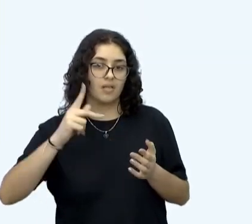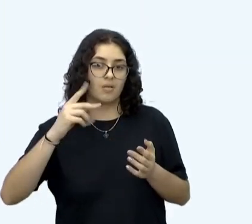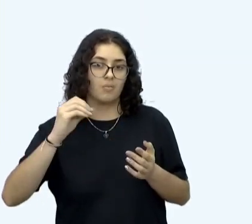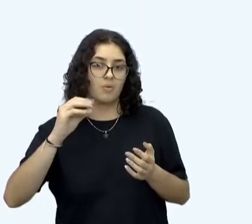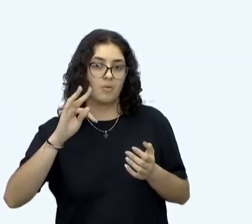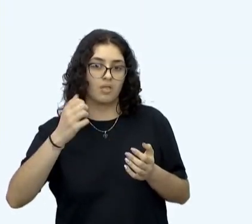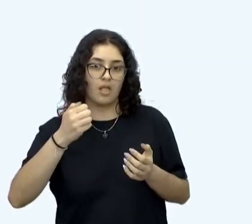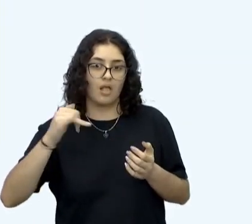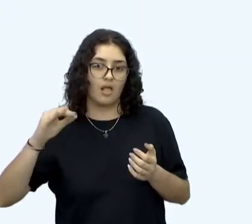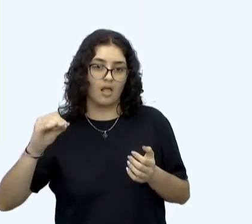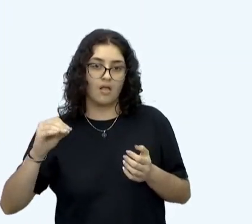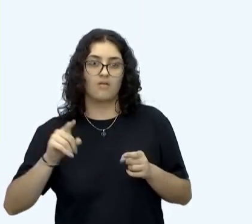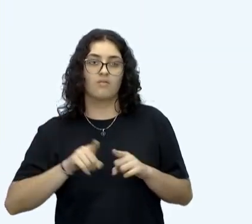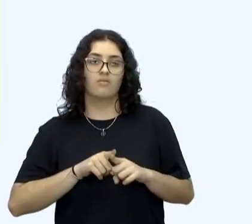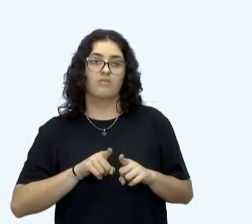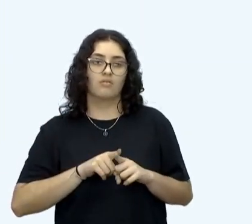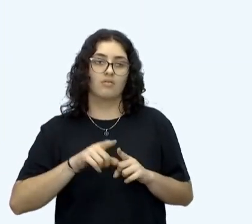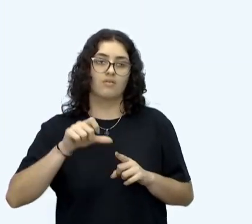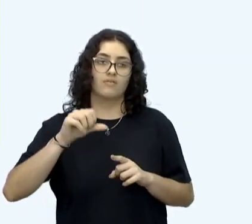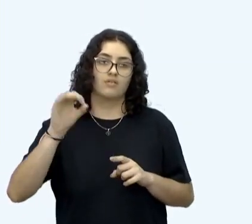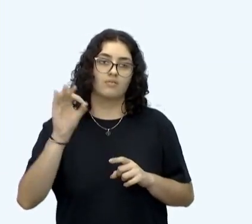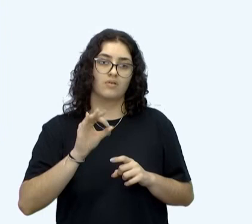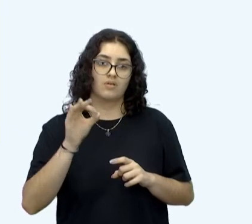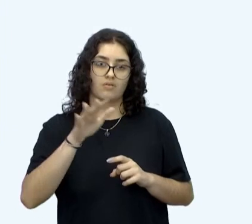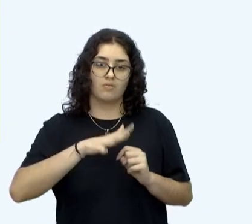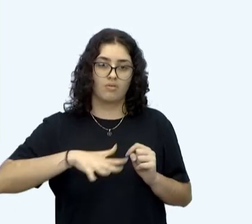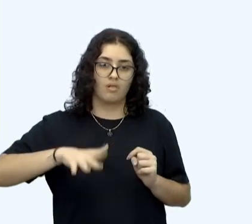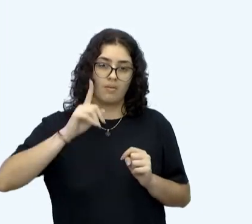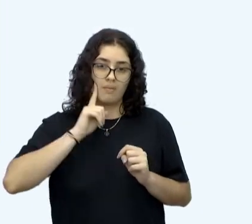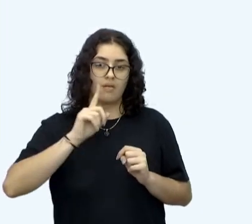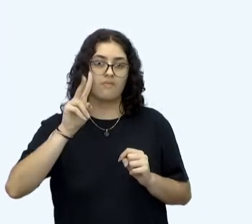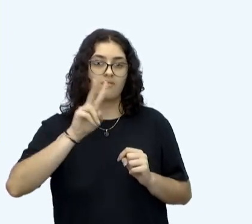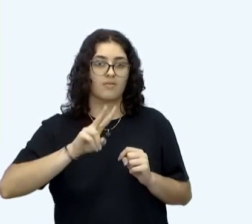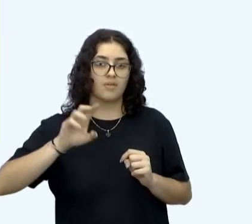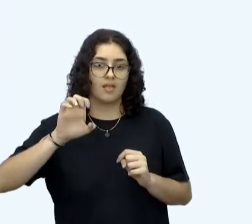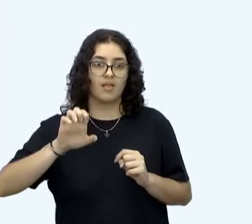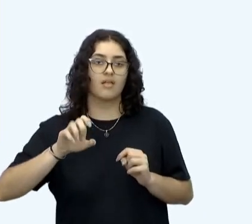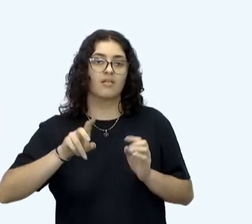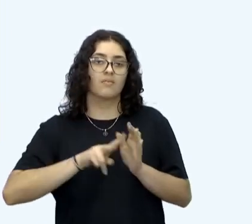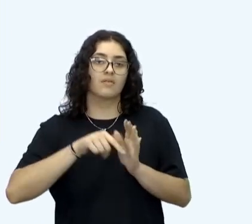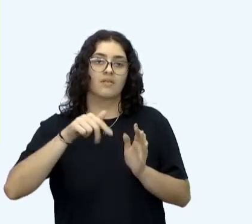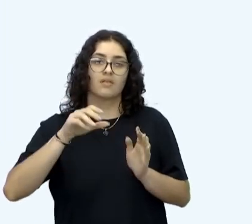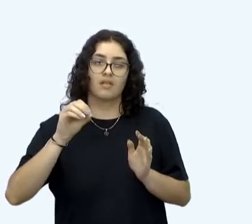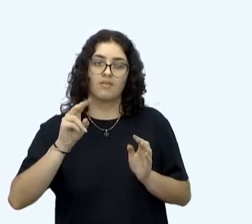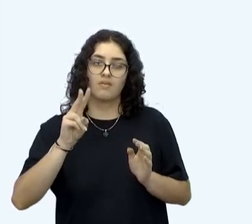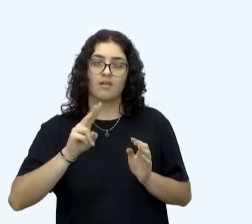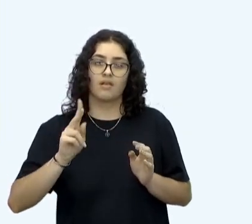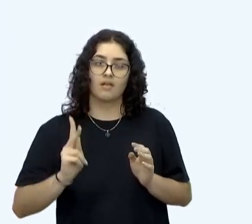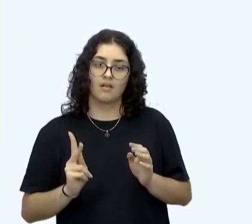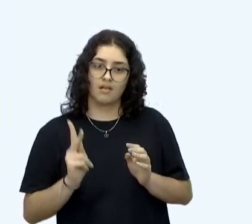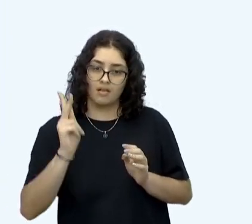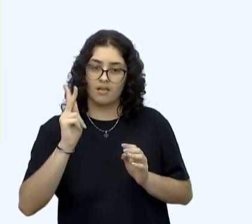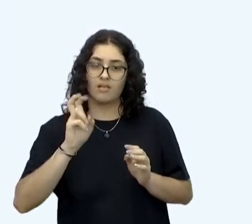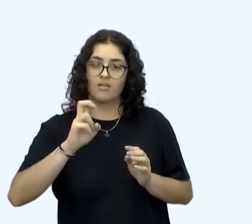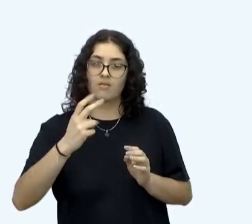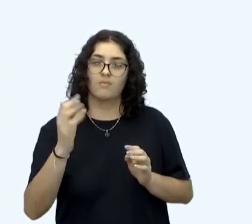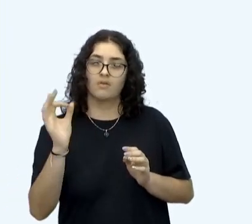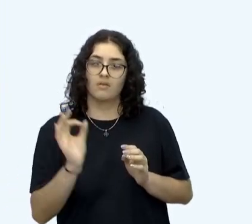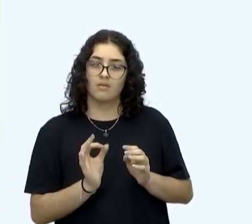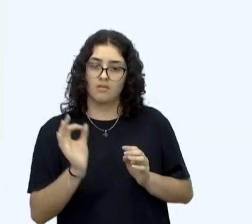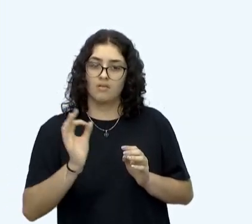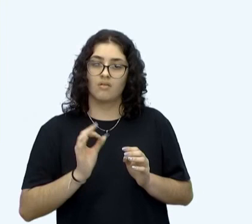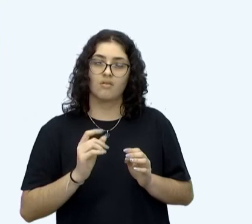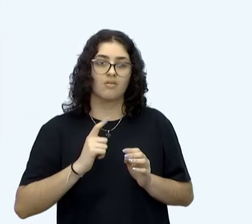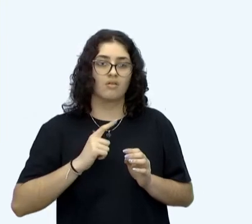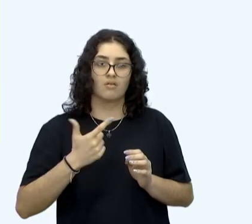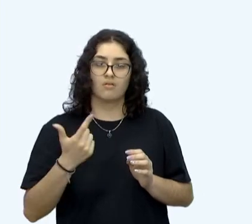dos norte-americanos têm deficiência de vitamina E, 70% têm deficiência de vitamina K, 52%